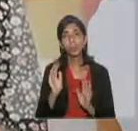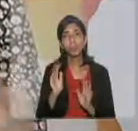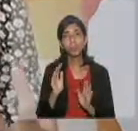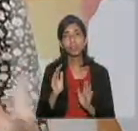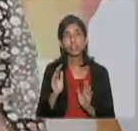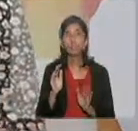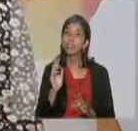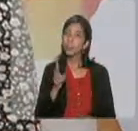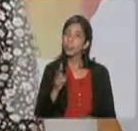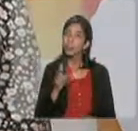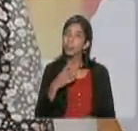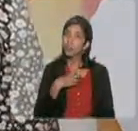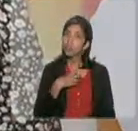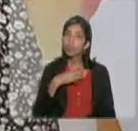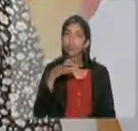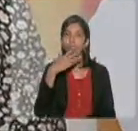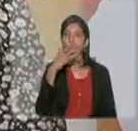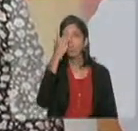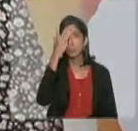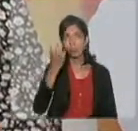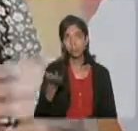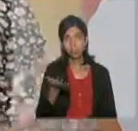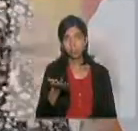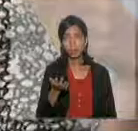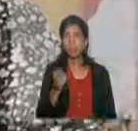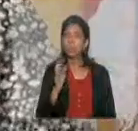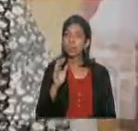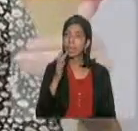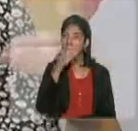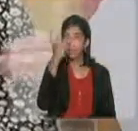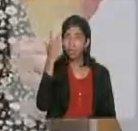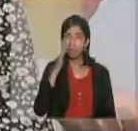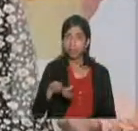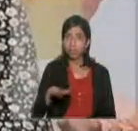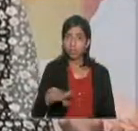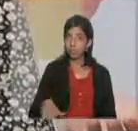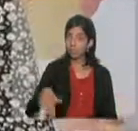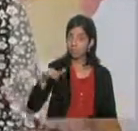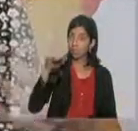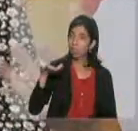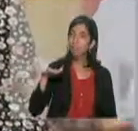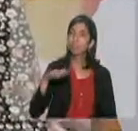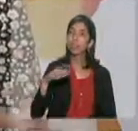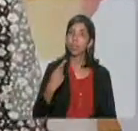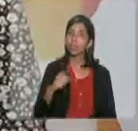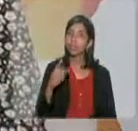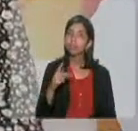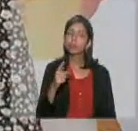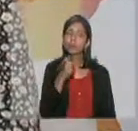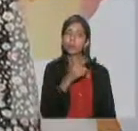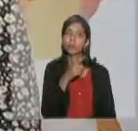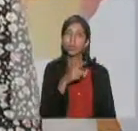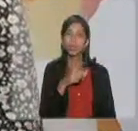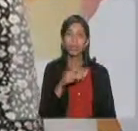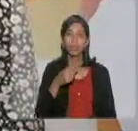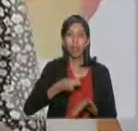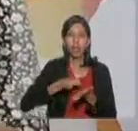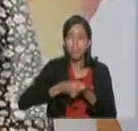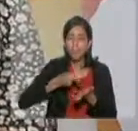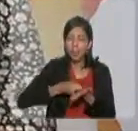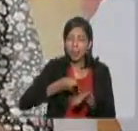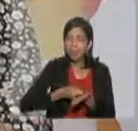mas mesmo no método tradicional, com a fruta fica um pouco mais fácil. Pelo menos quando a criança cresce um pouco mais, né? Sim, porque aí, se você já não